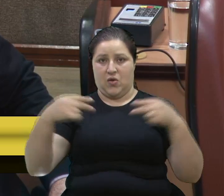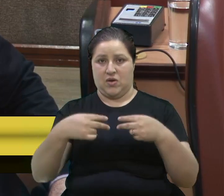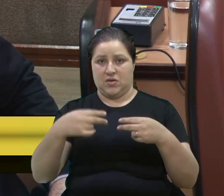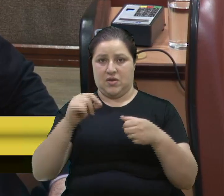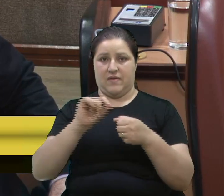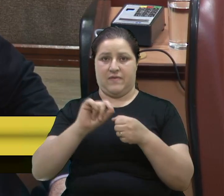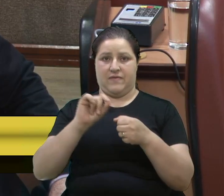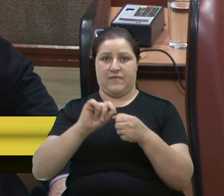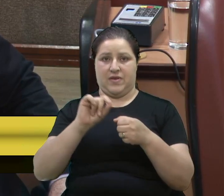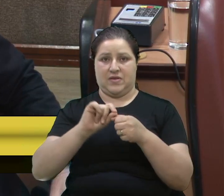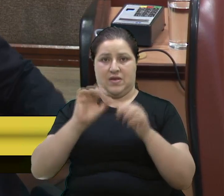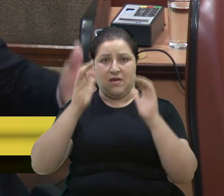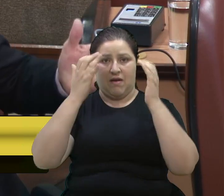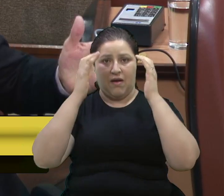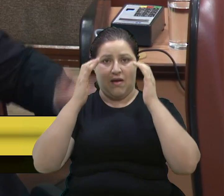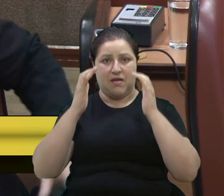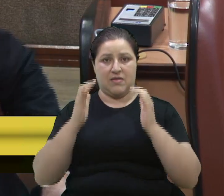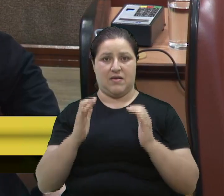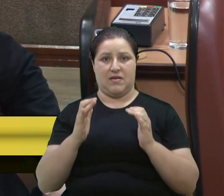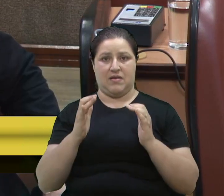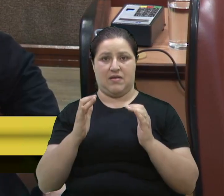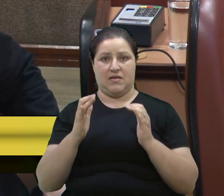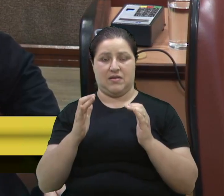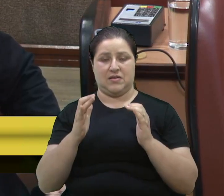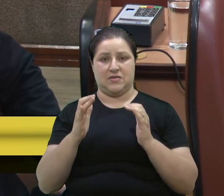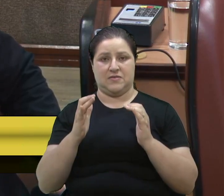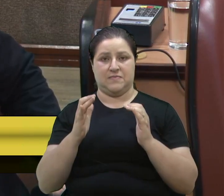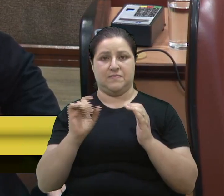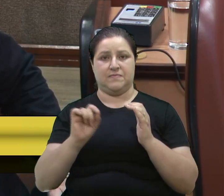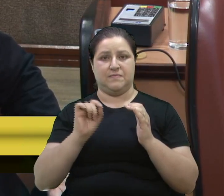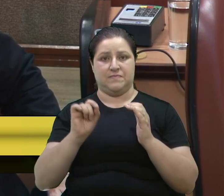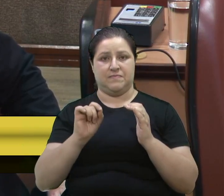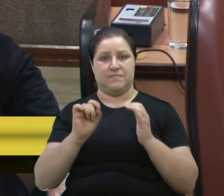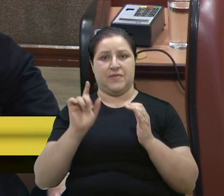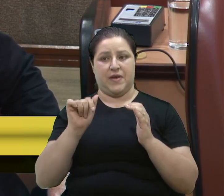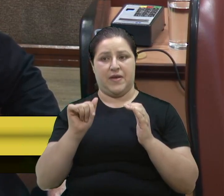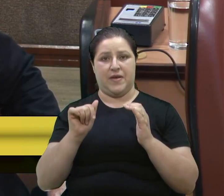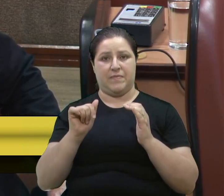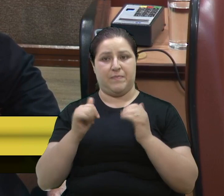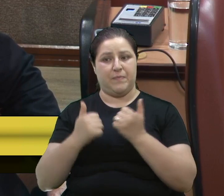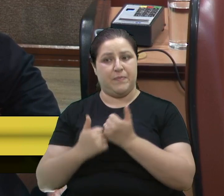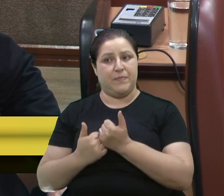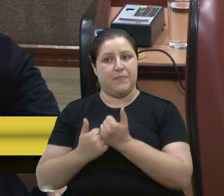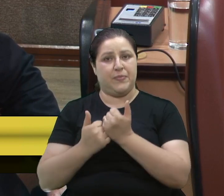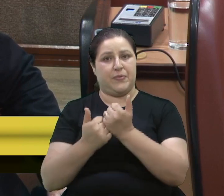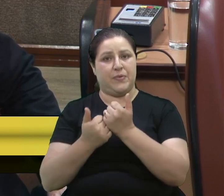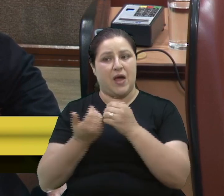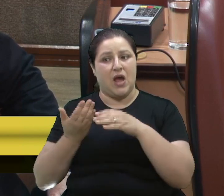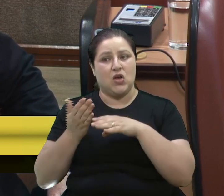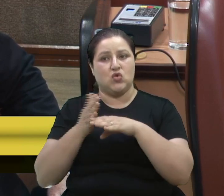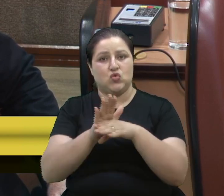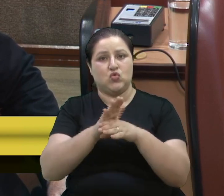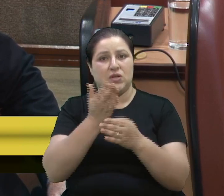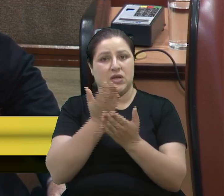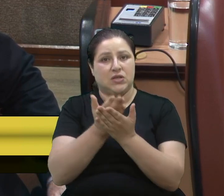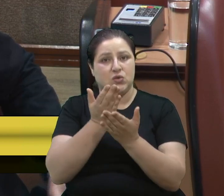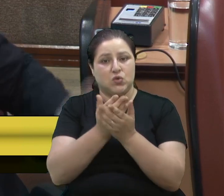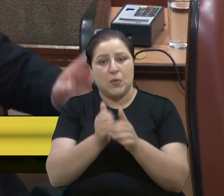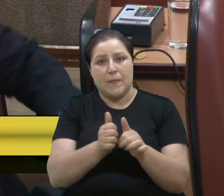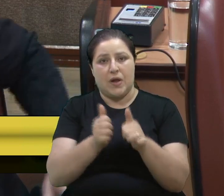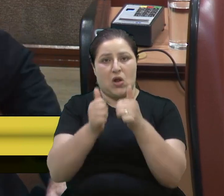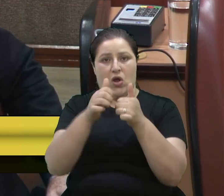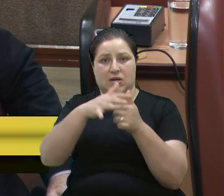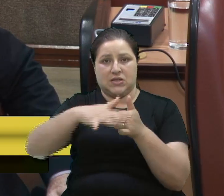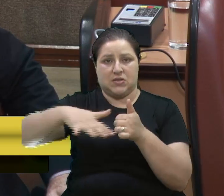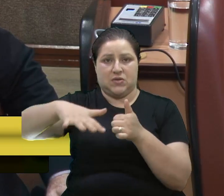fazer uma análise que vai beneficiar um estudo melhor dessa situação. Acho